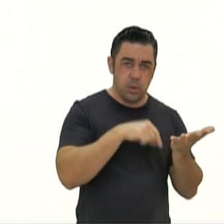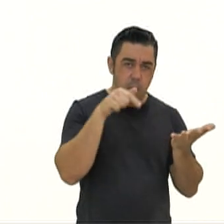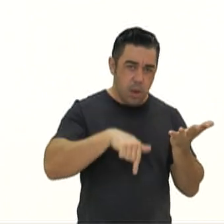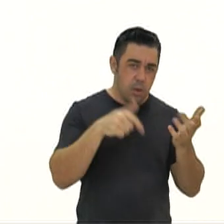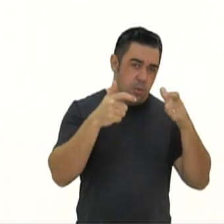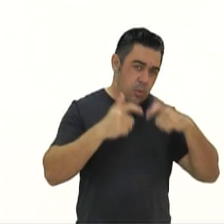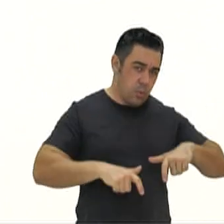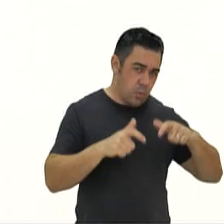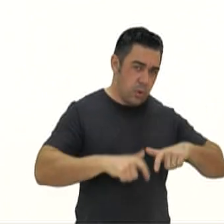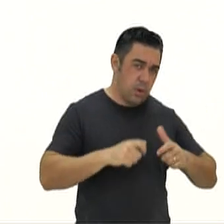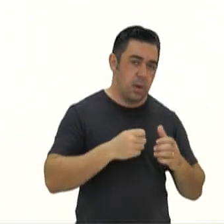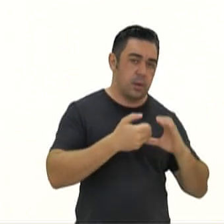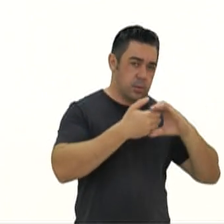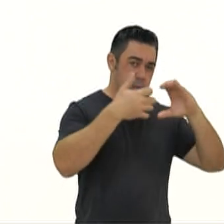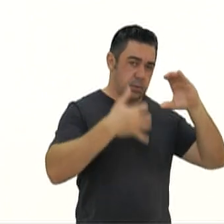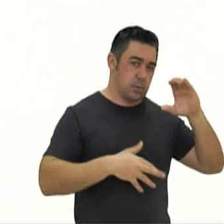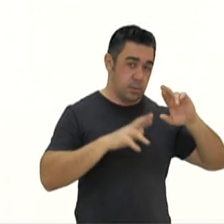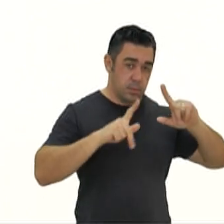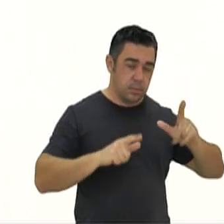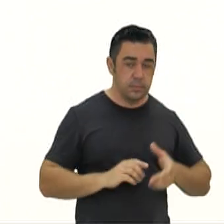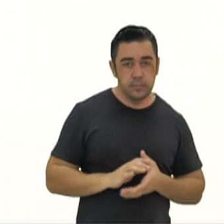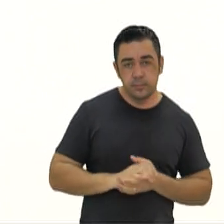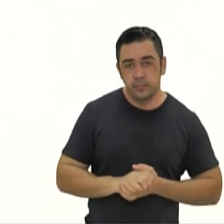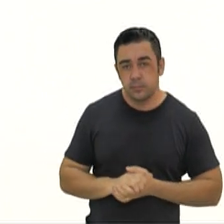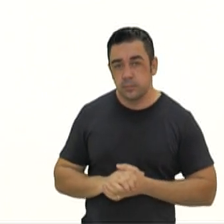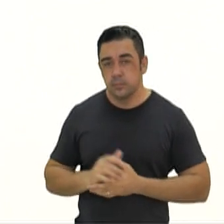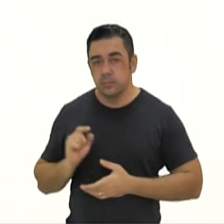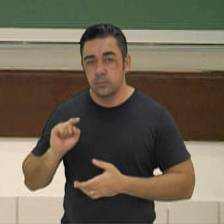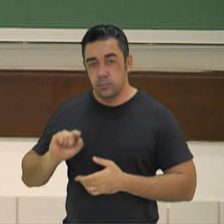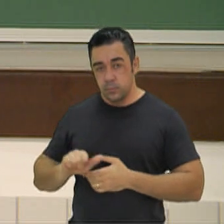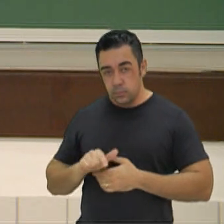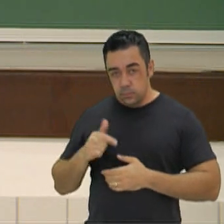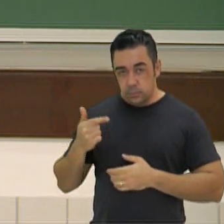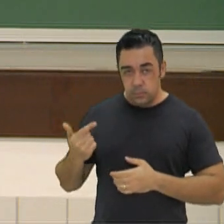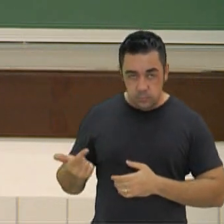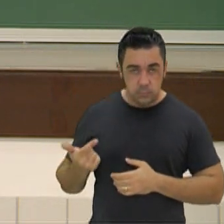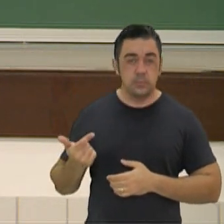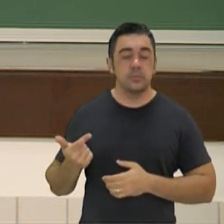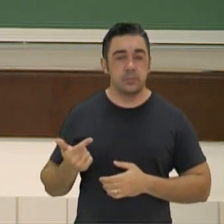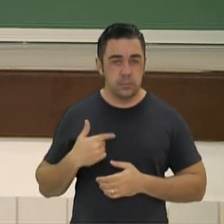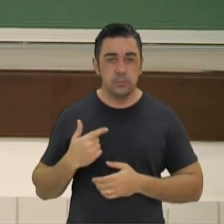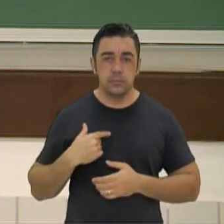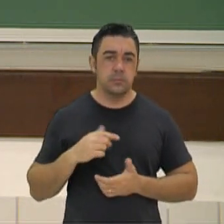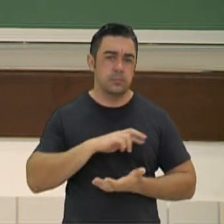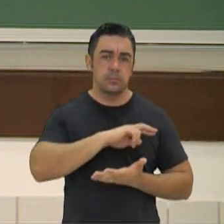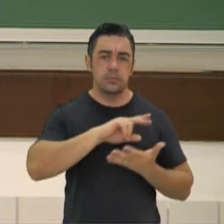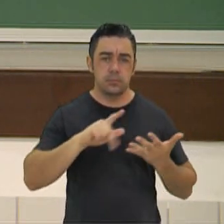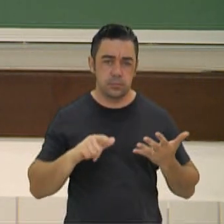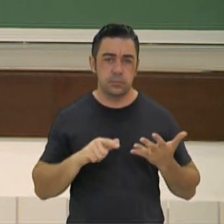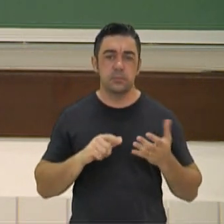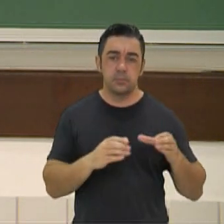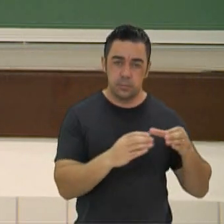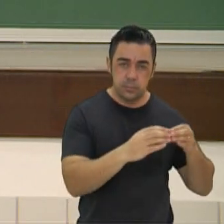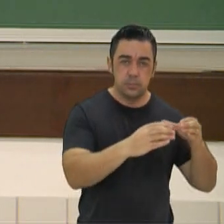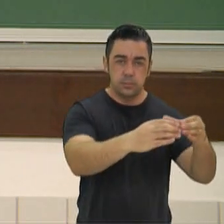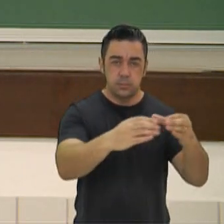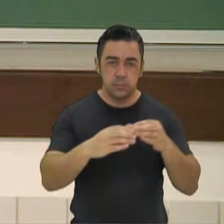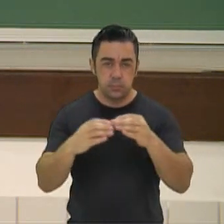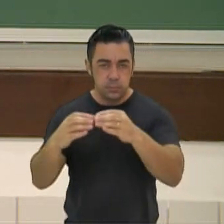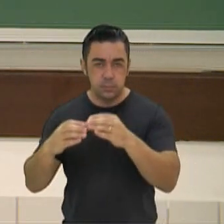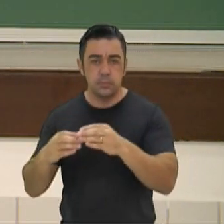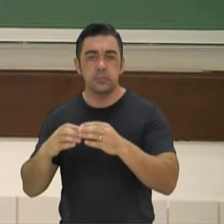vão adquirir características diferenciadas. Depois que é feita, eu tenho várias espécies que fazem a mesma